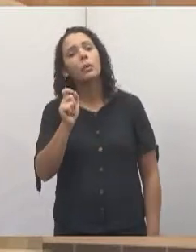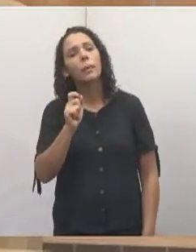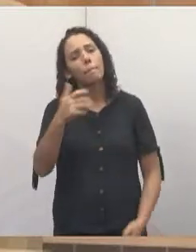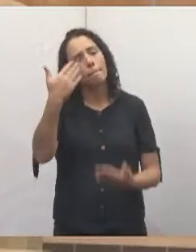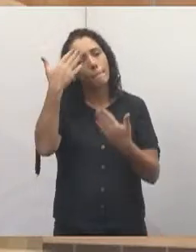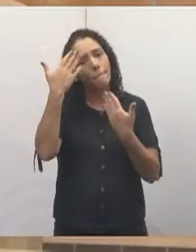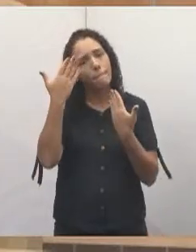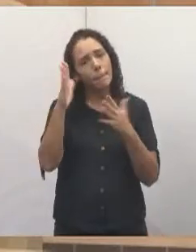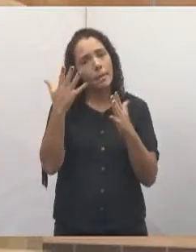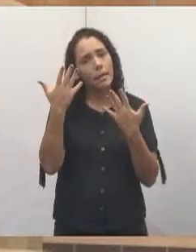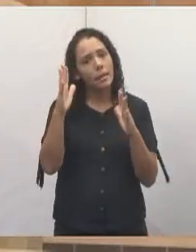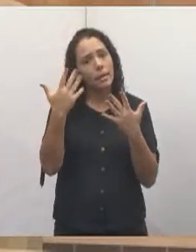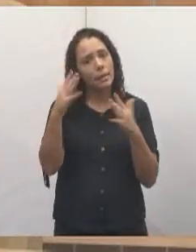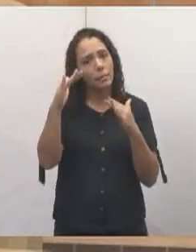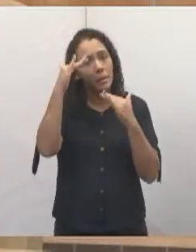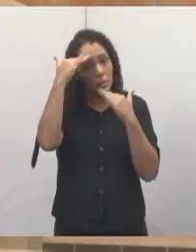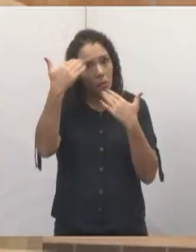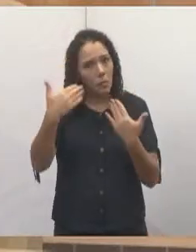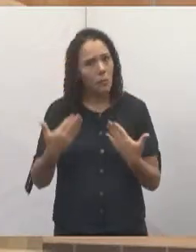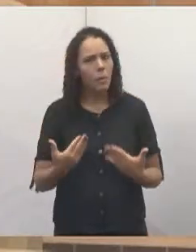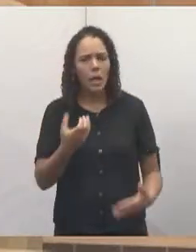muito, muito bacana, e, assim,